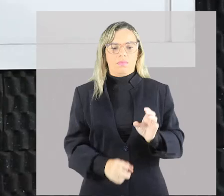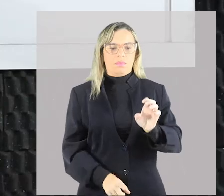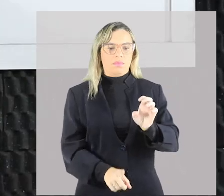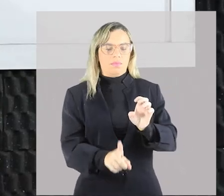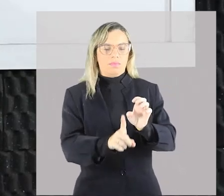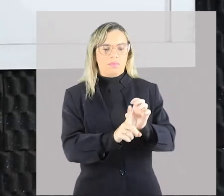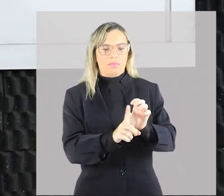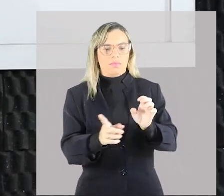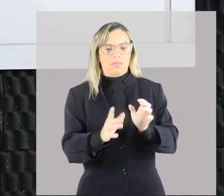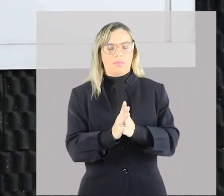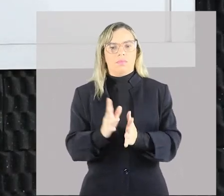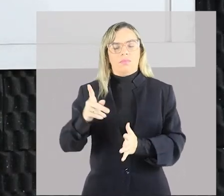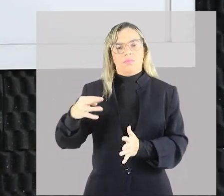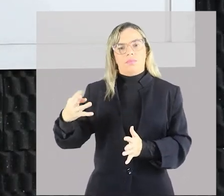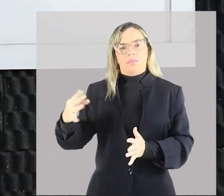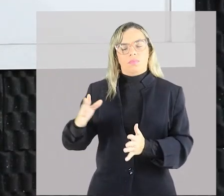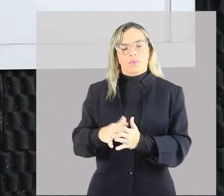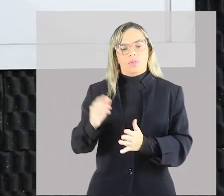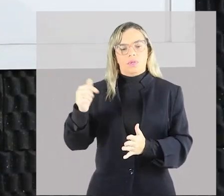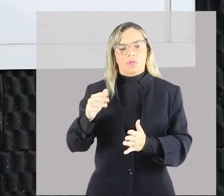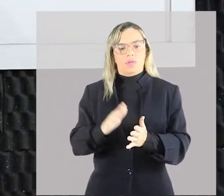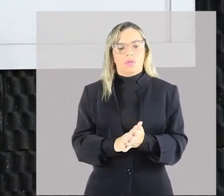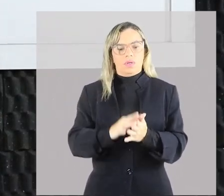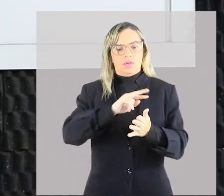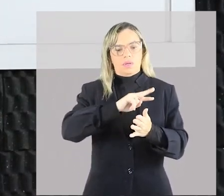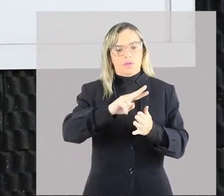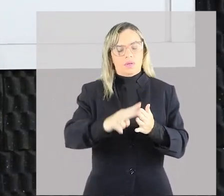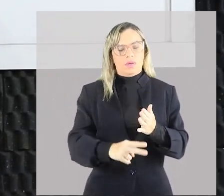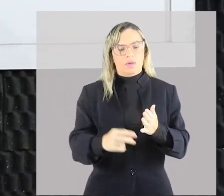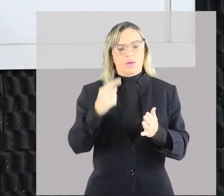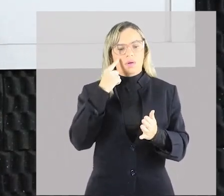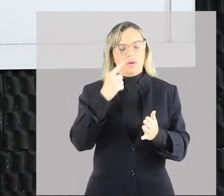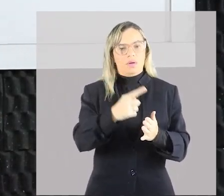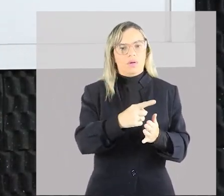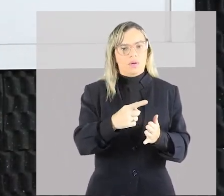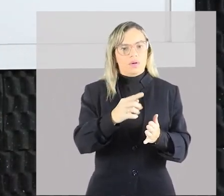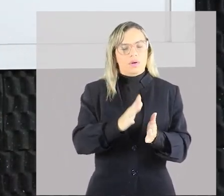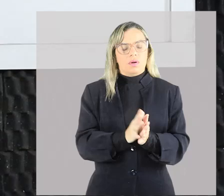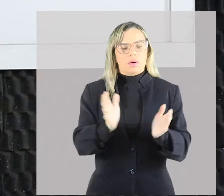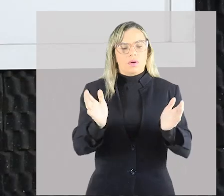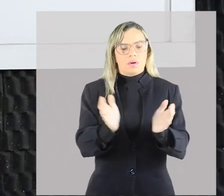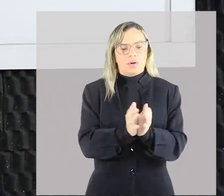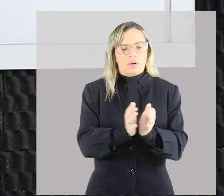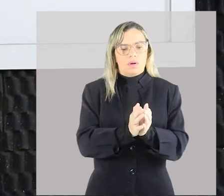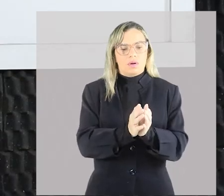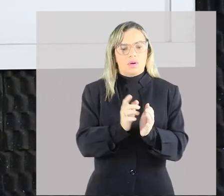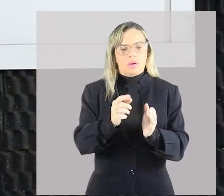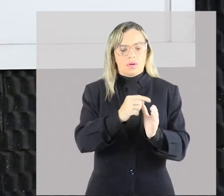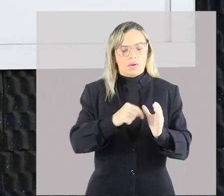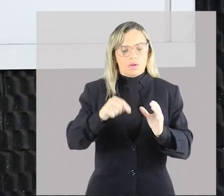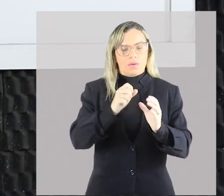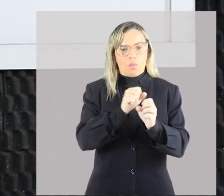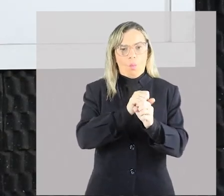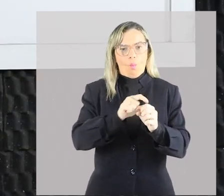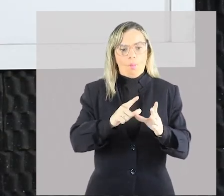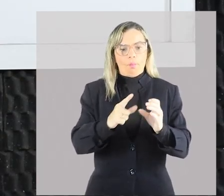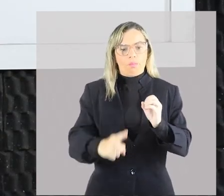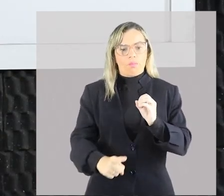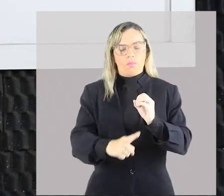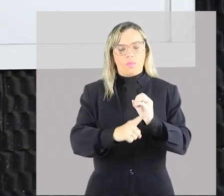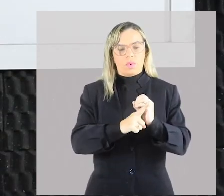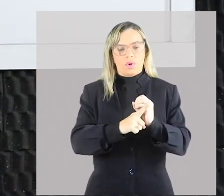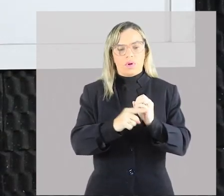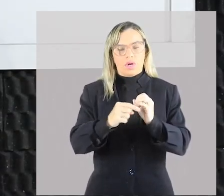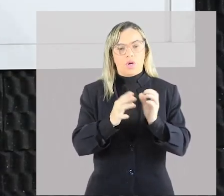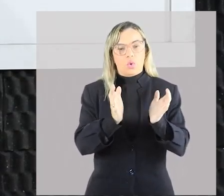quê? Elemento e conjunto. E vazio é conjunto. Tá? Então, sinal que está errado. Não pode ser aqui.